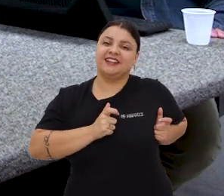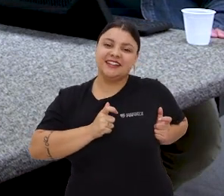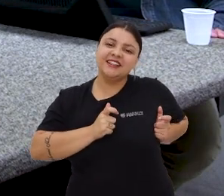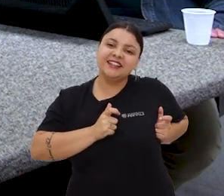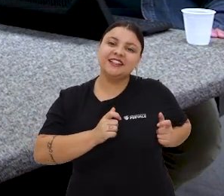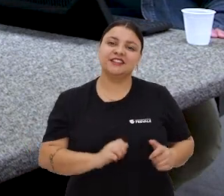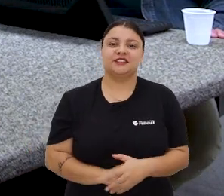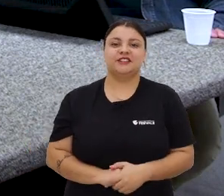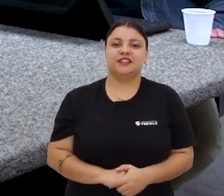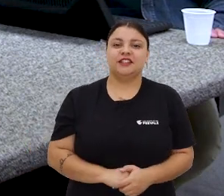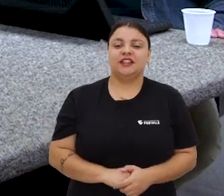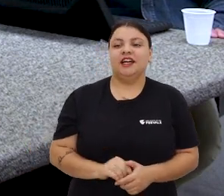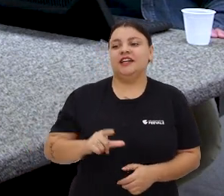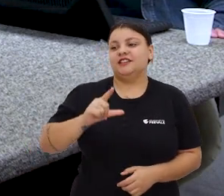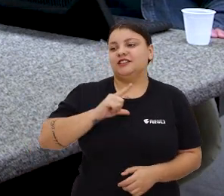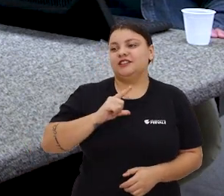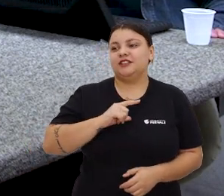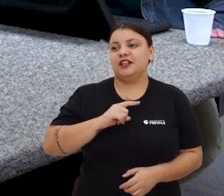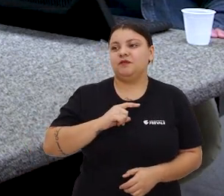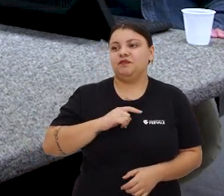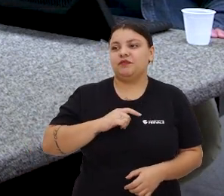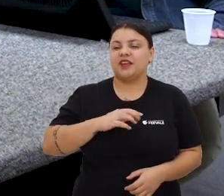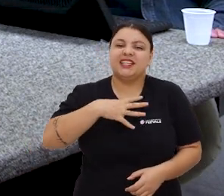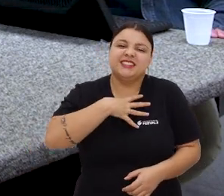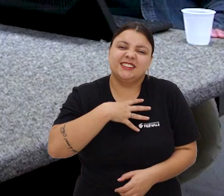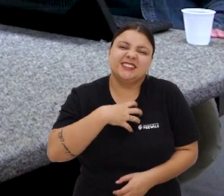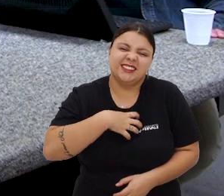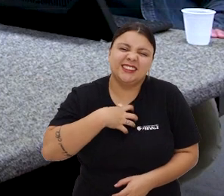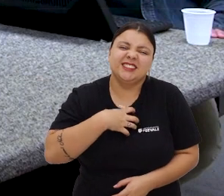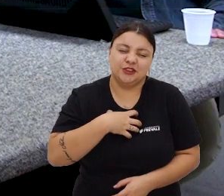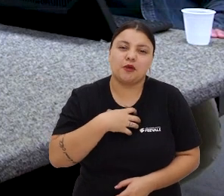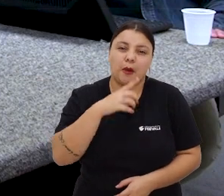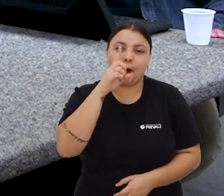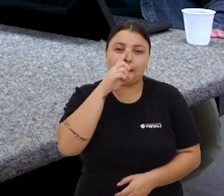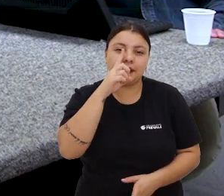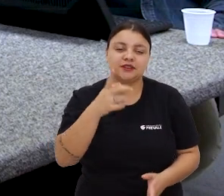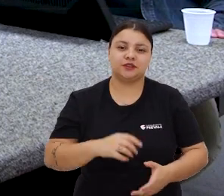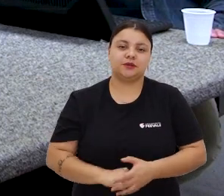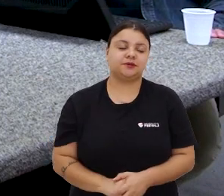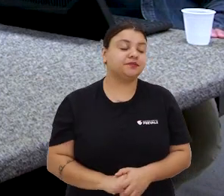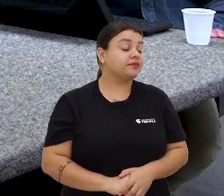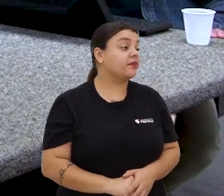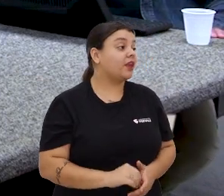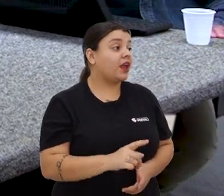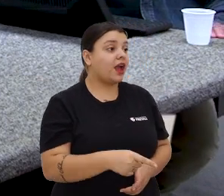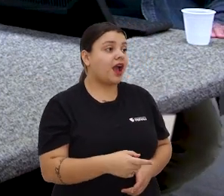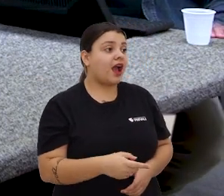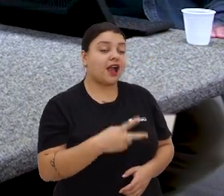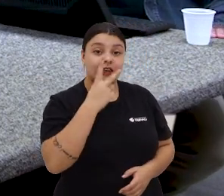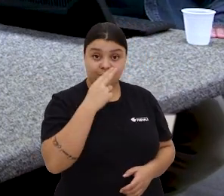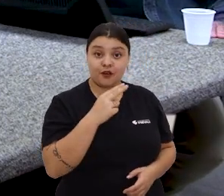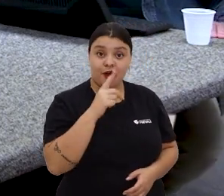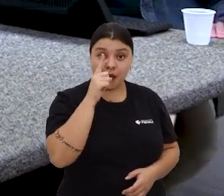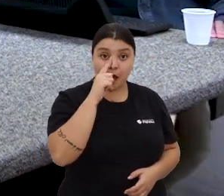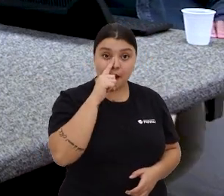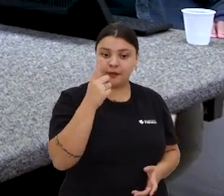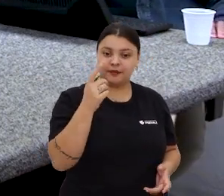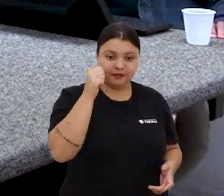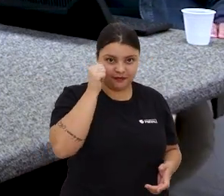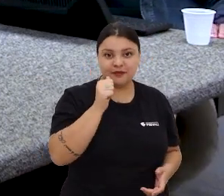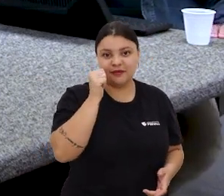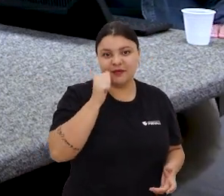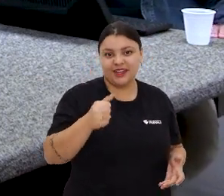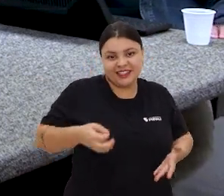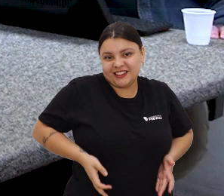mais entendedoras. Isso que eu ia comentar, porque a mulher é como se a gente tivesse sido criada para